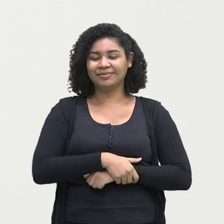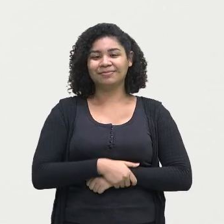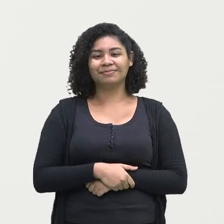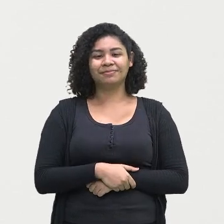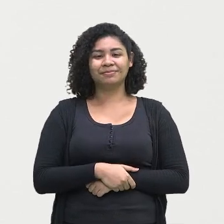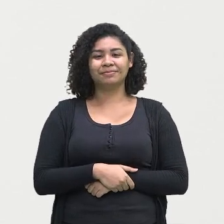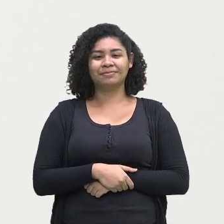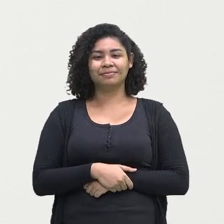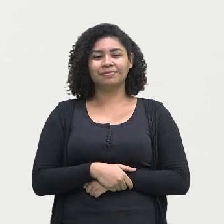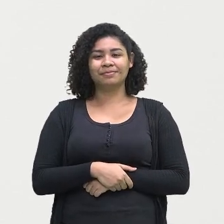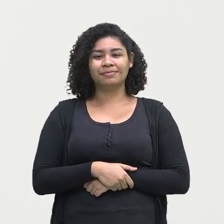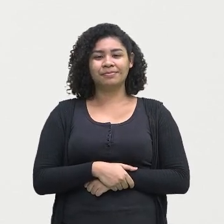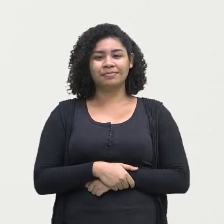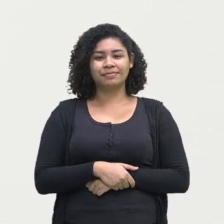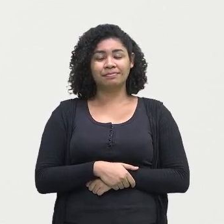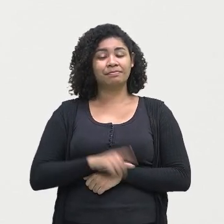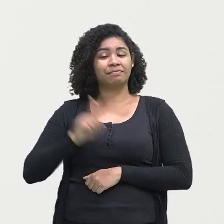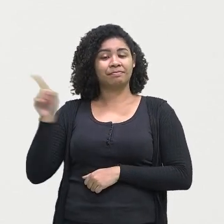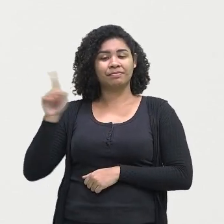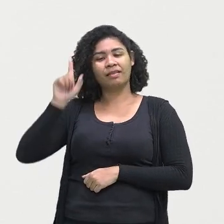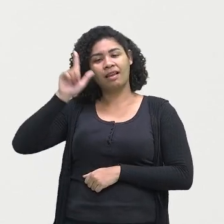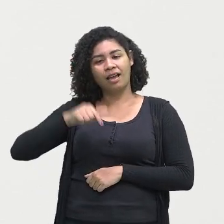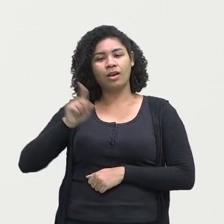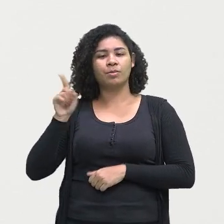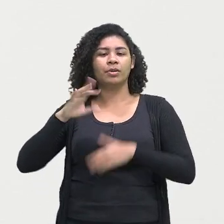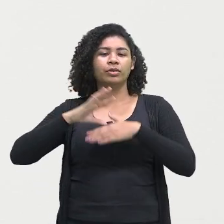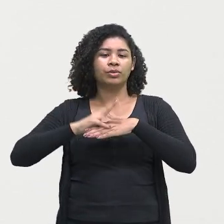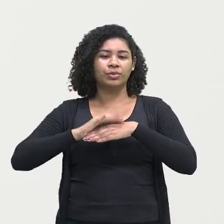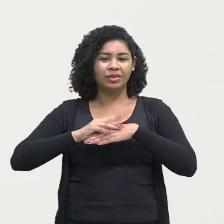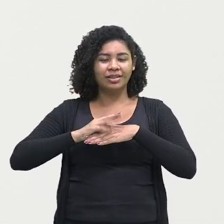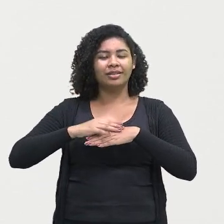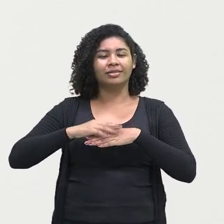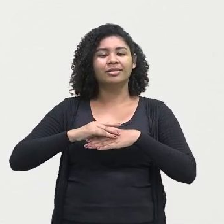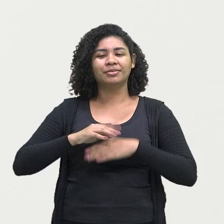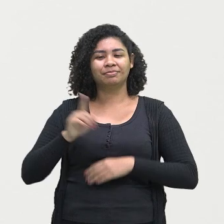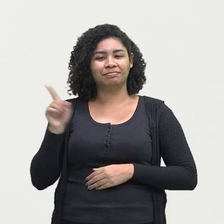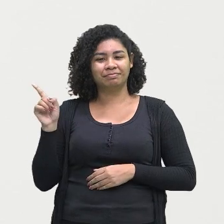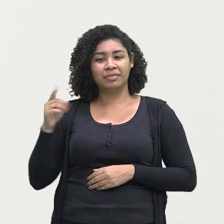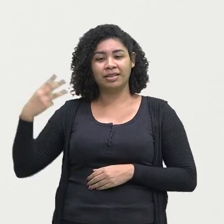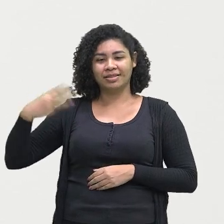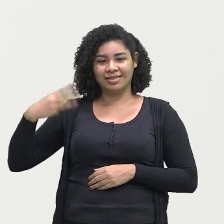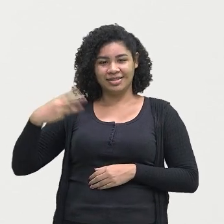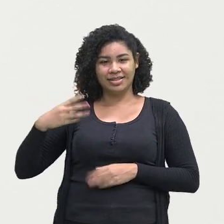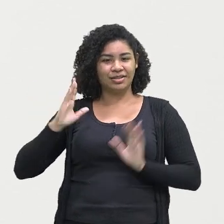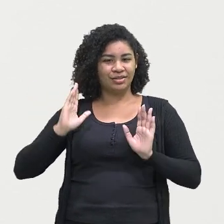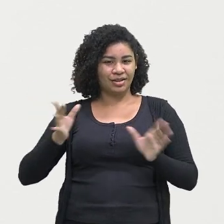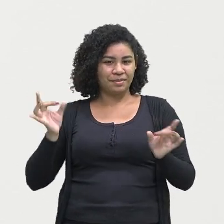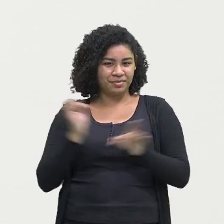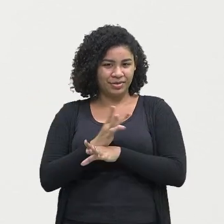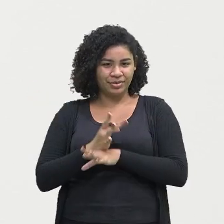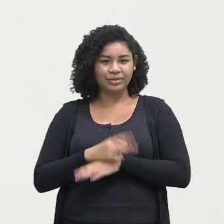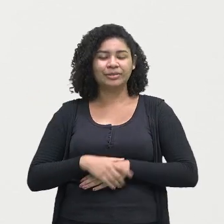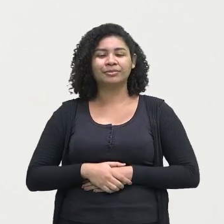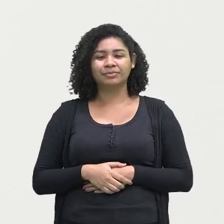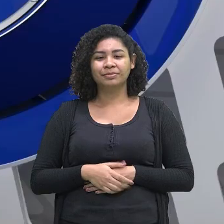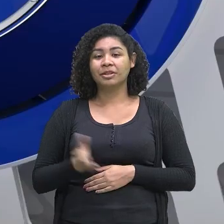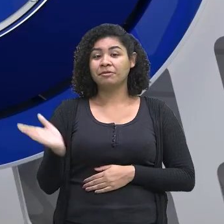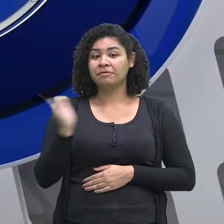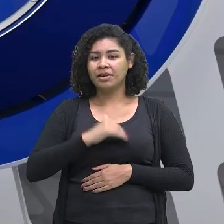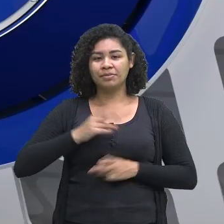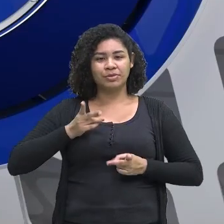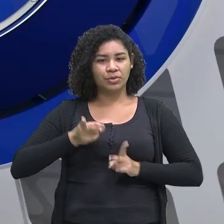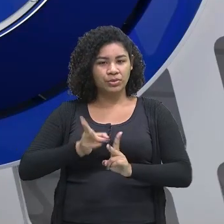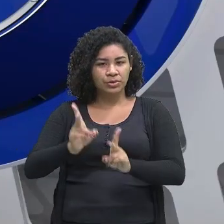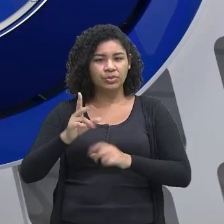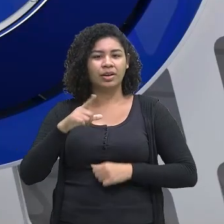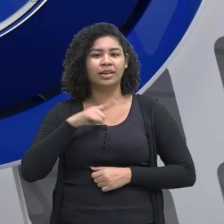Então, essa foi mais uma síndrome aí que a gente viu, a nossa terceira síndrome, né? So, let's go. A gente